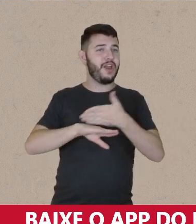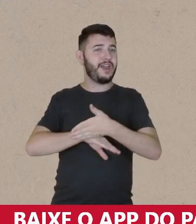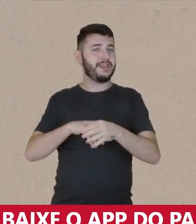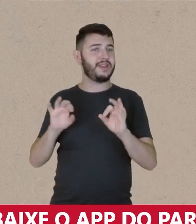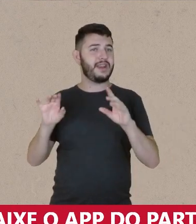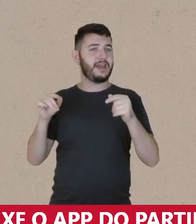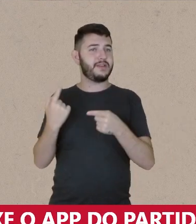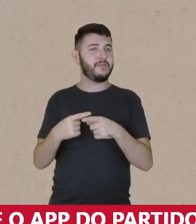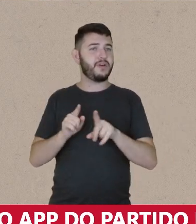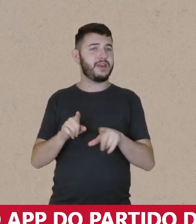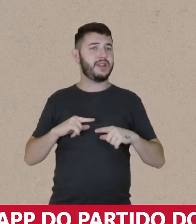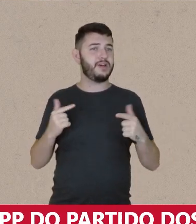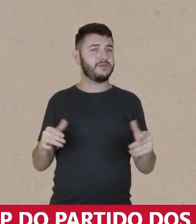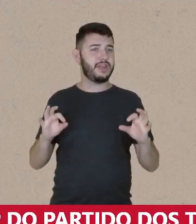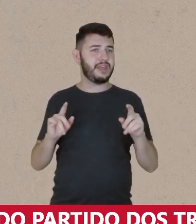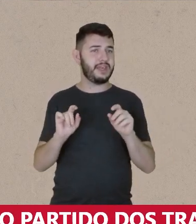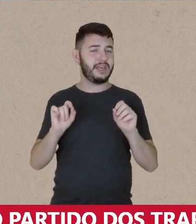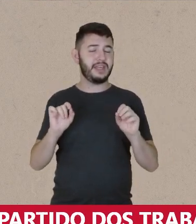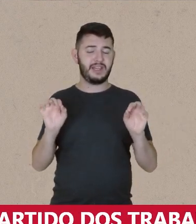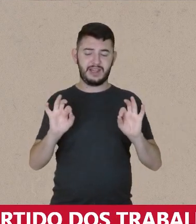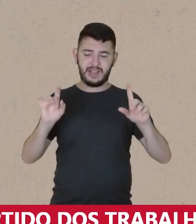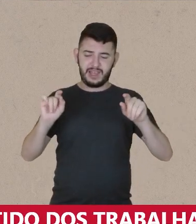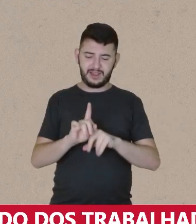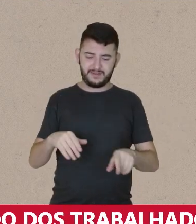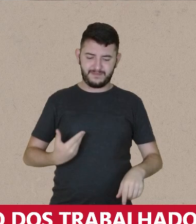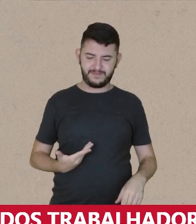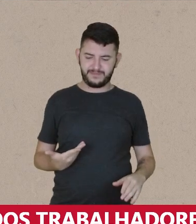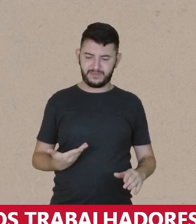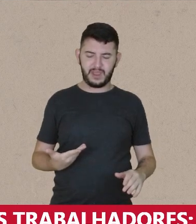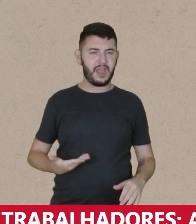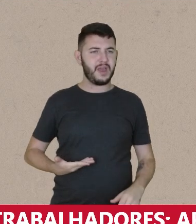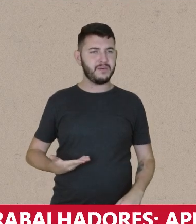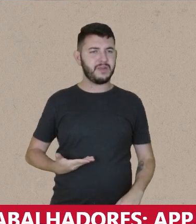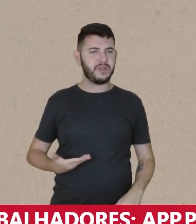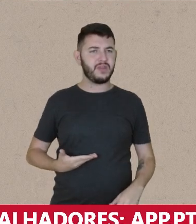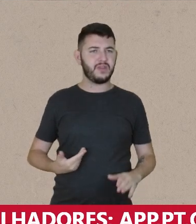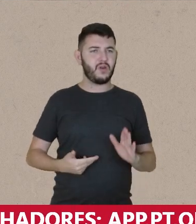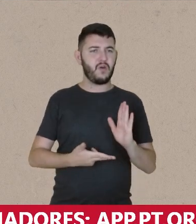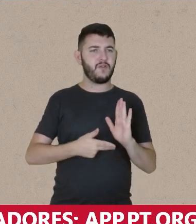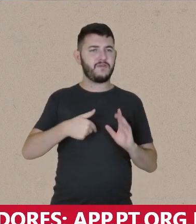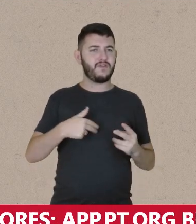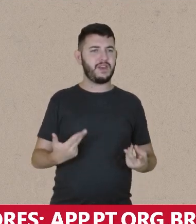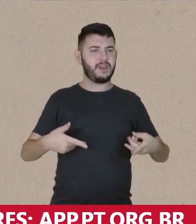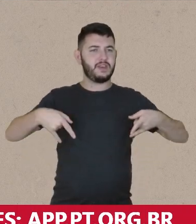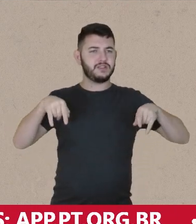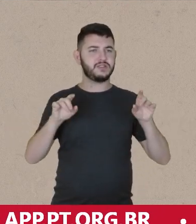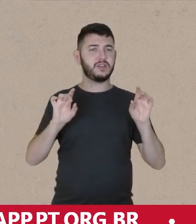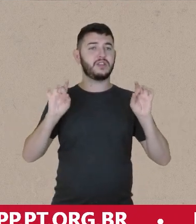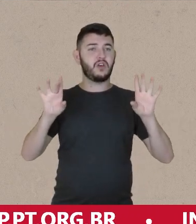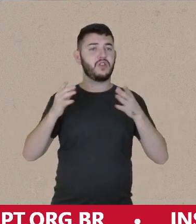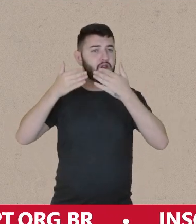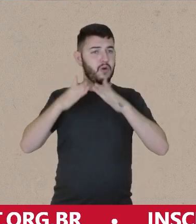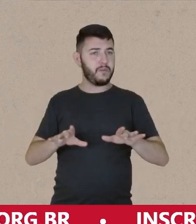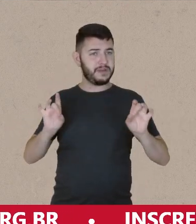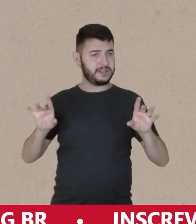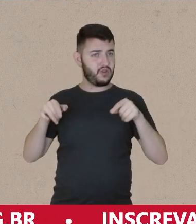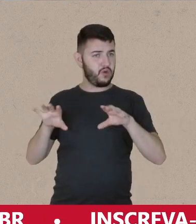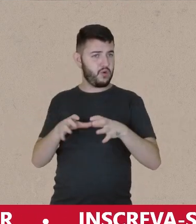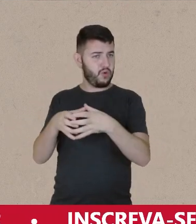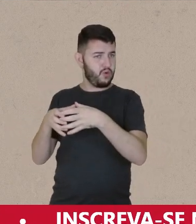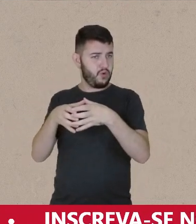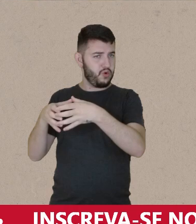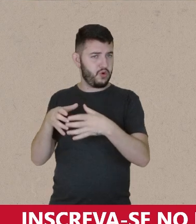gravíssimo, e a gente precisa reparar isso não somente em relação aos estudantes, como conseguimos agora, mas também em relação às